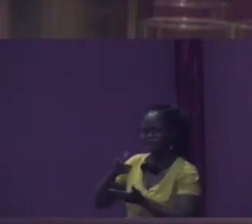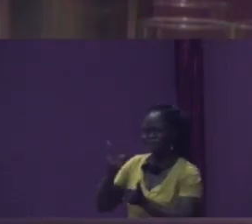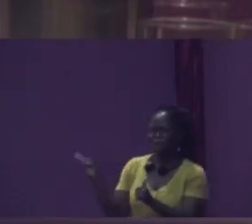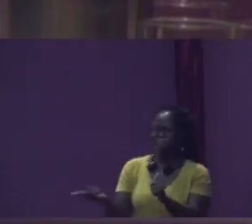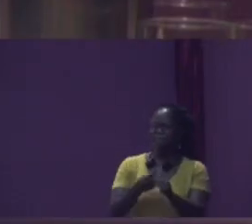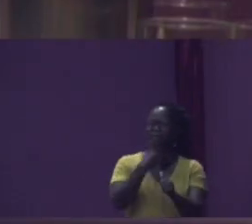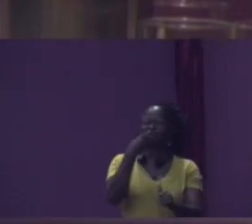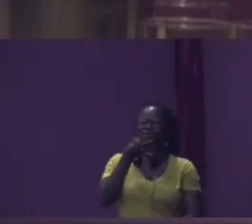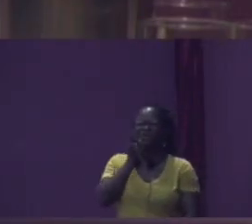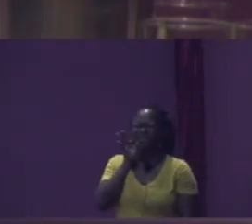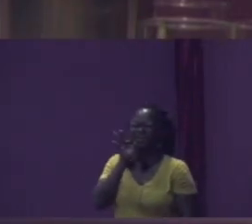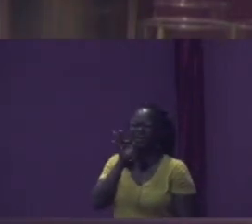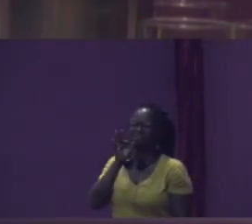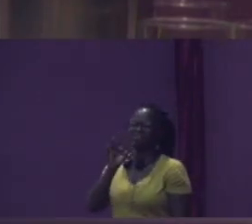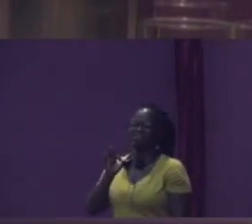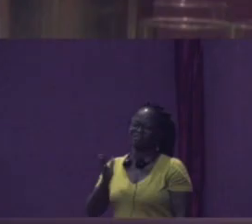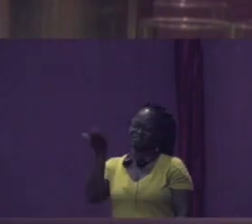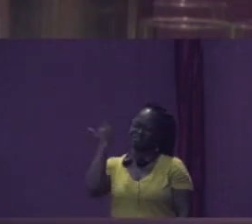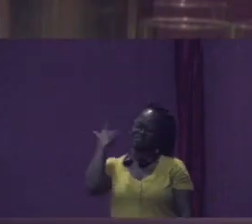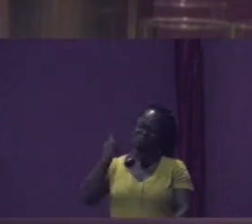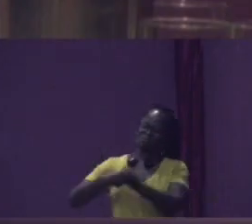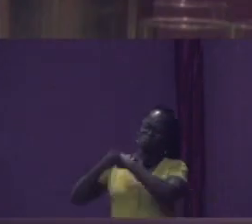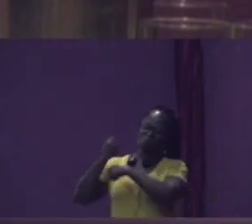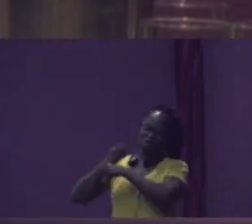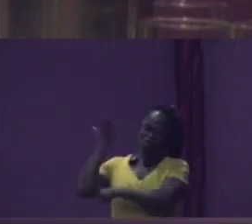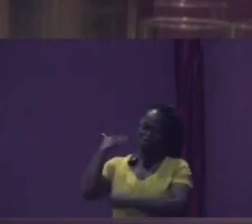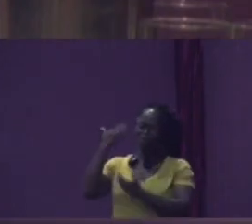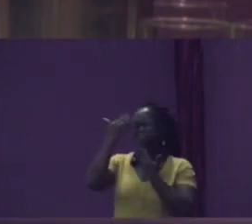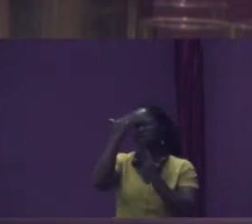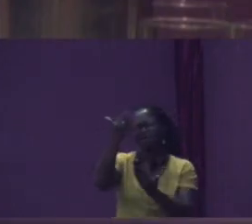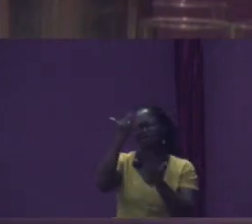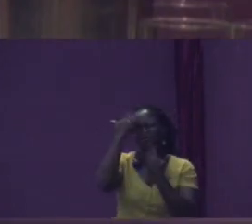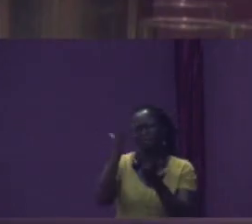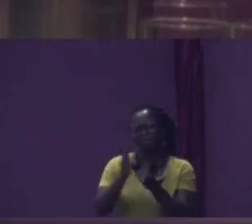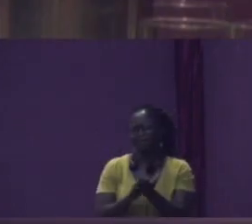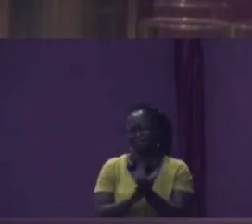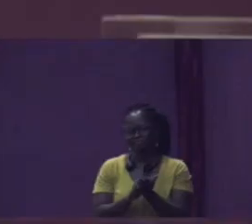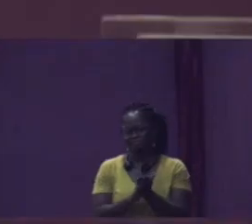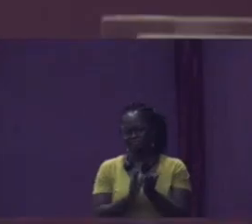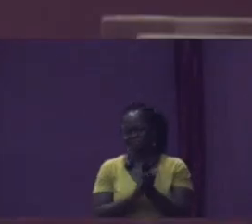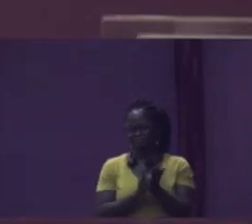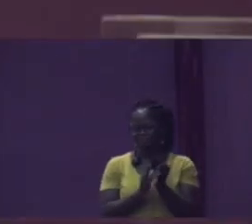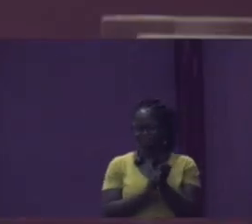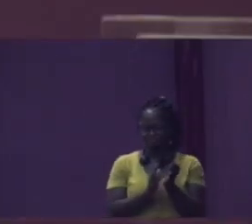desde um primeiro café, um ano atrás, né? Obrigada, pessoal. Obrigada a vocês.